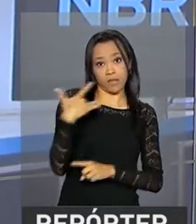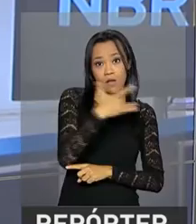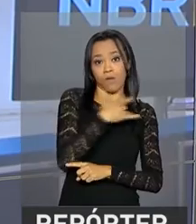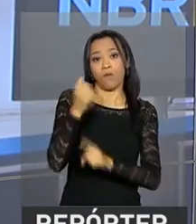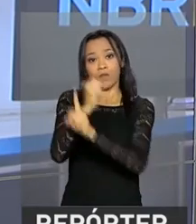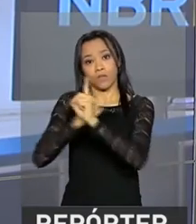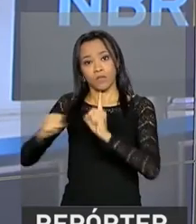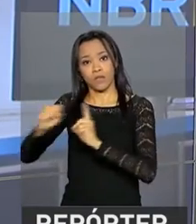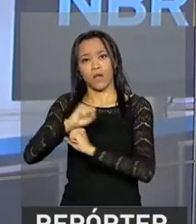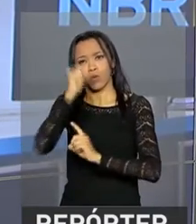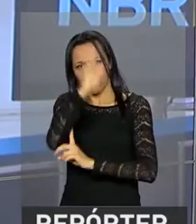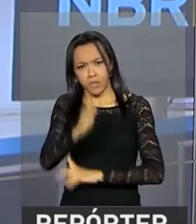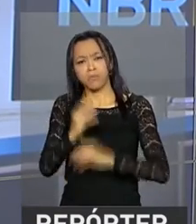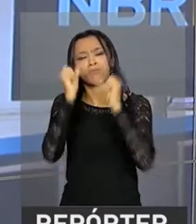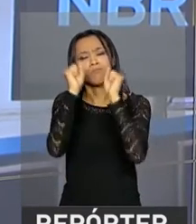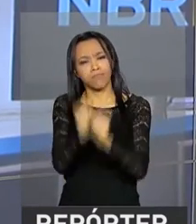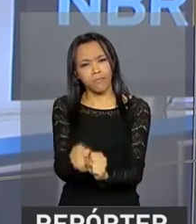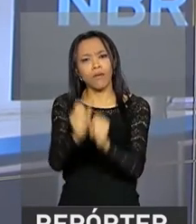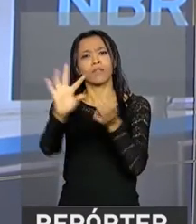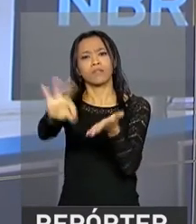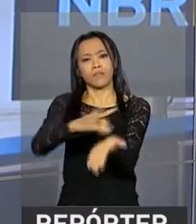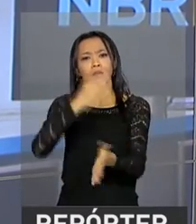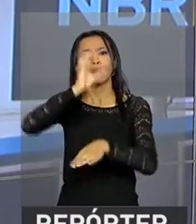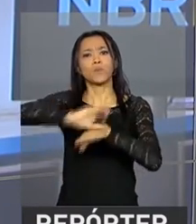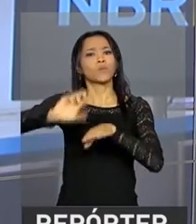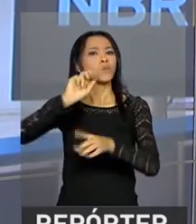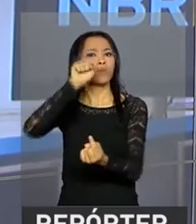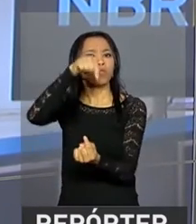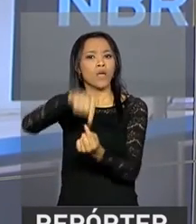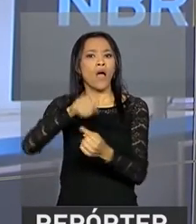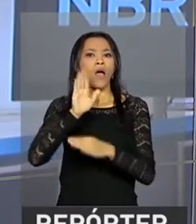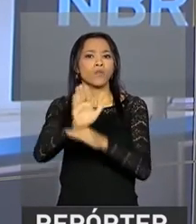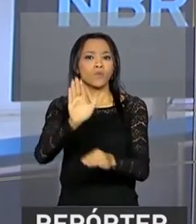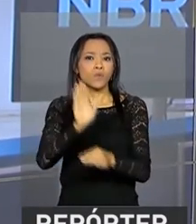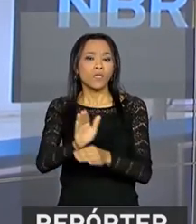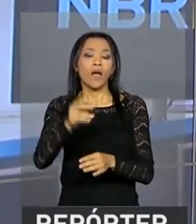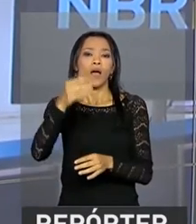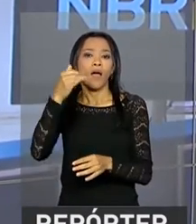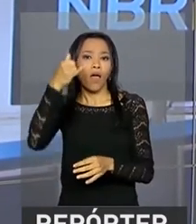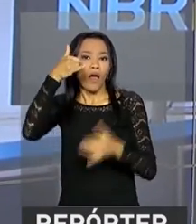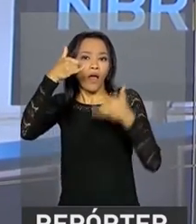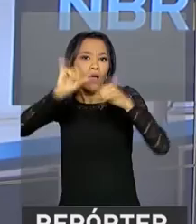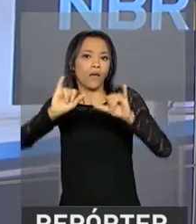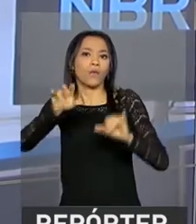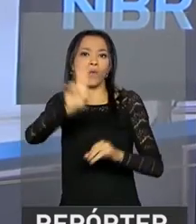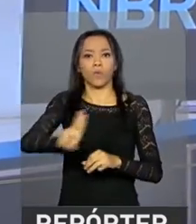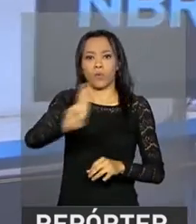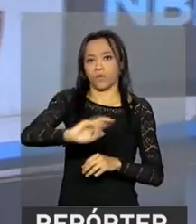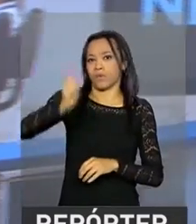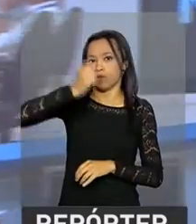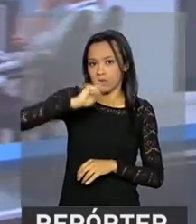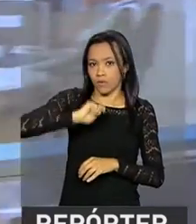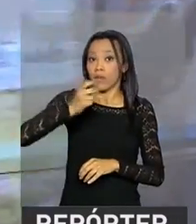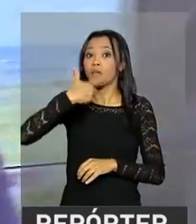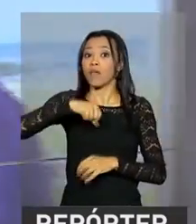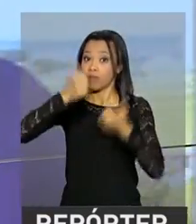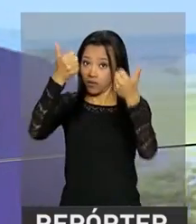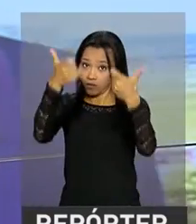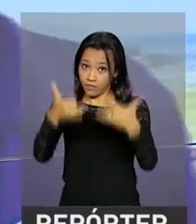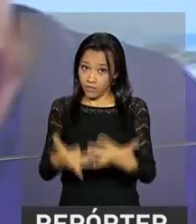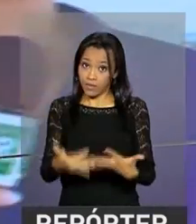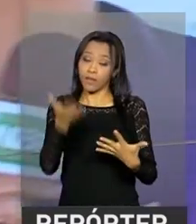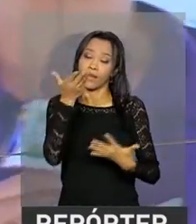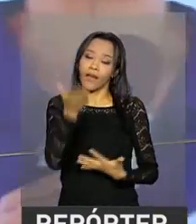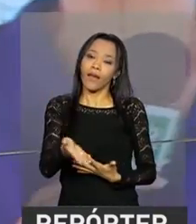o brasil podem se inscrever em um curso que vai ajudar a prevenir o uso de drogas quem traz as informações pra gente ao